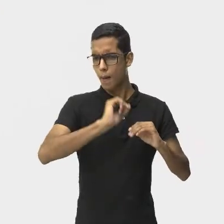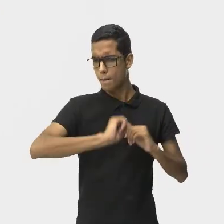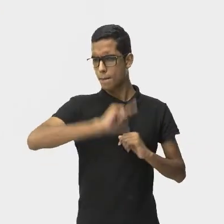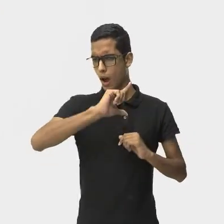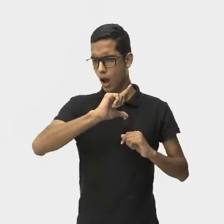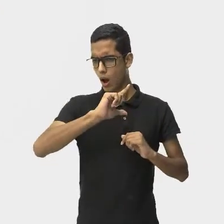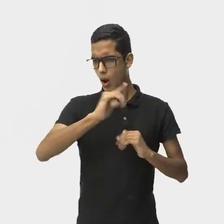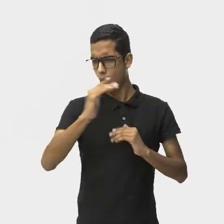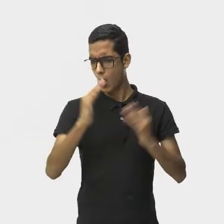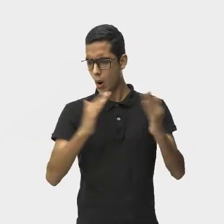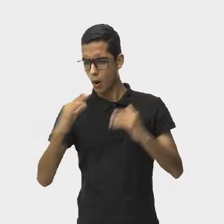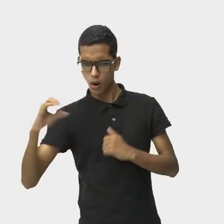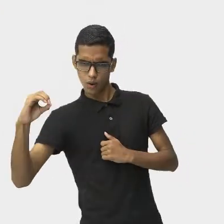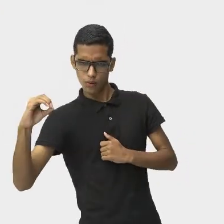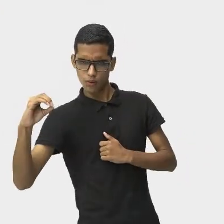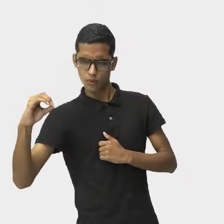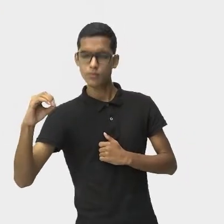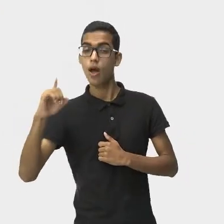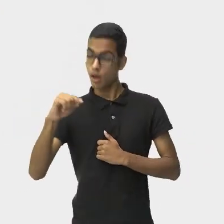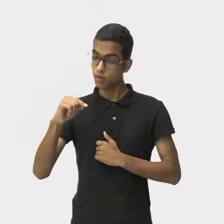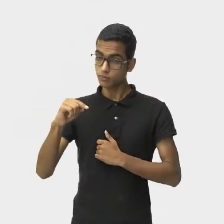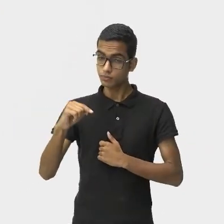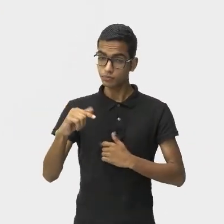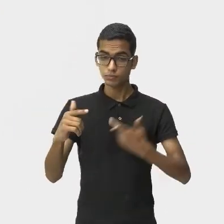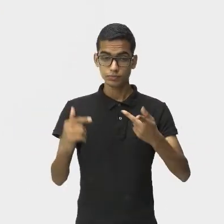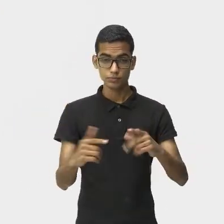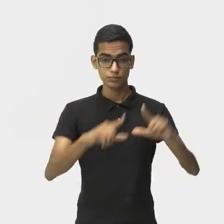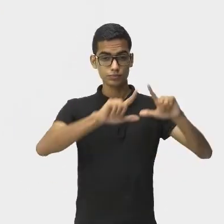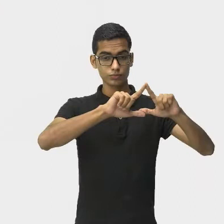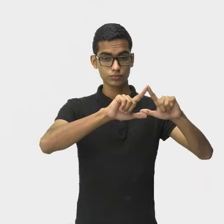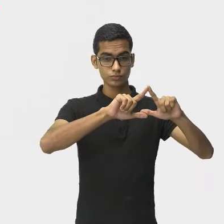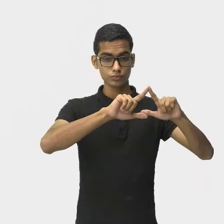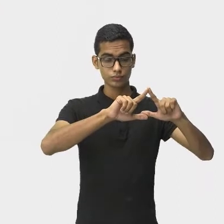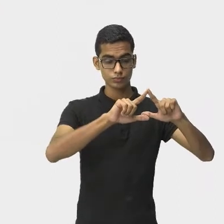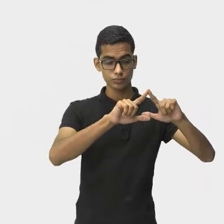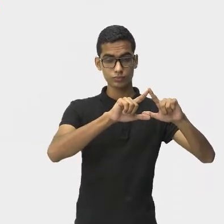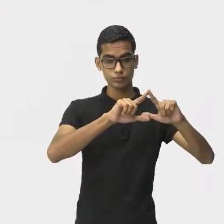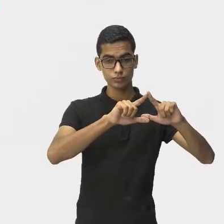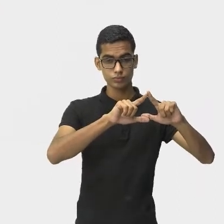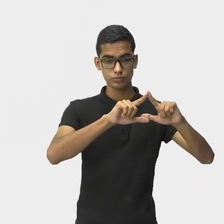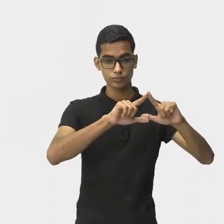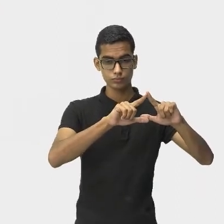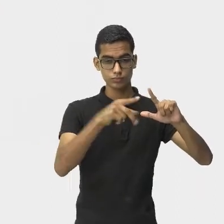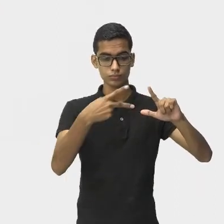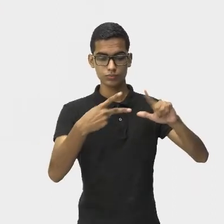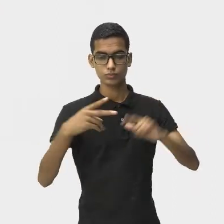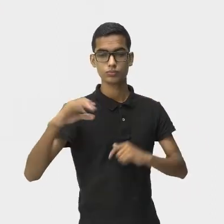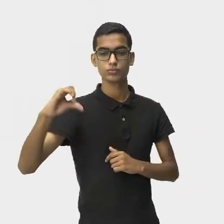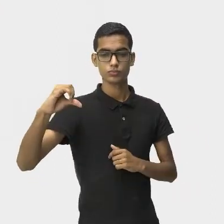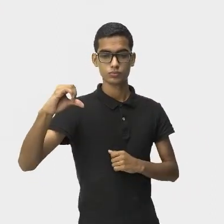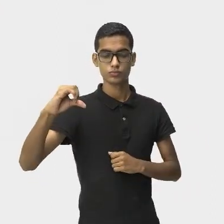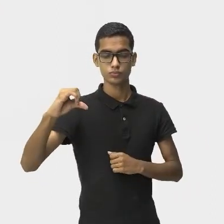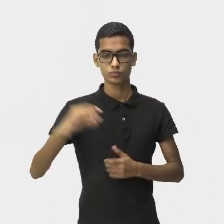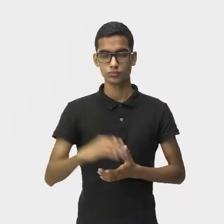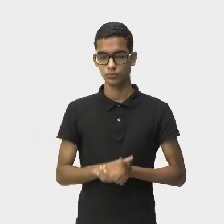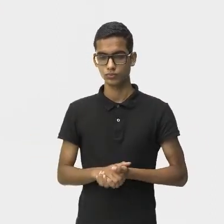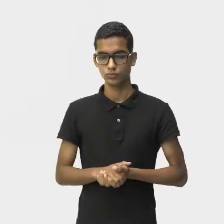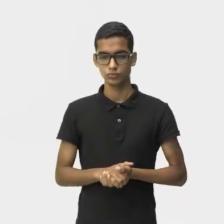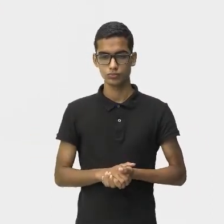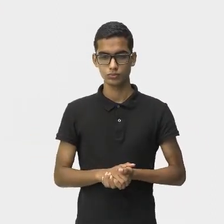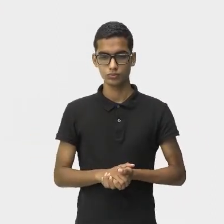do que zero, eu já sei que eu vou ter um resultado aqui para x1, né? E vou ter um resultado